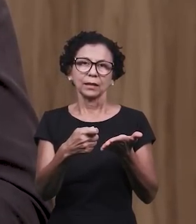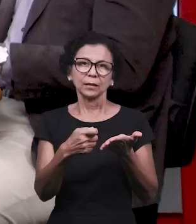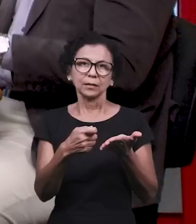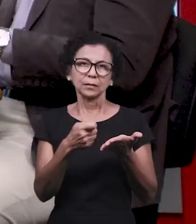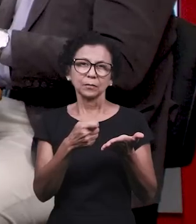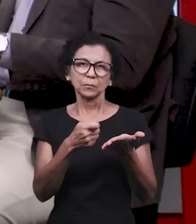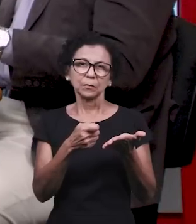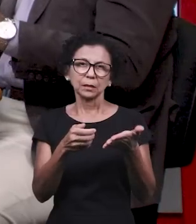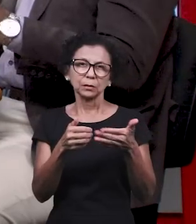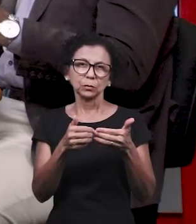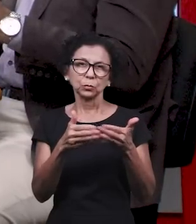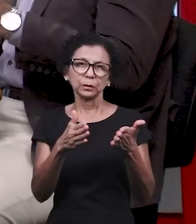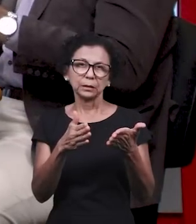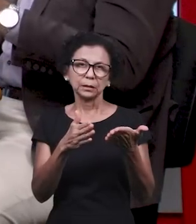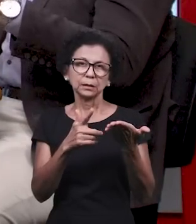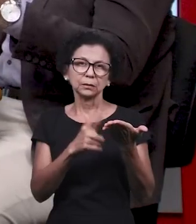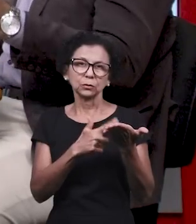está Harã,